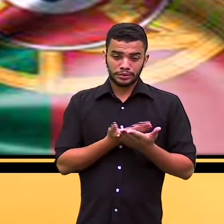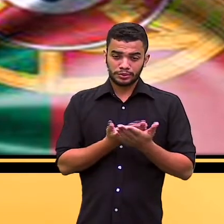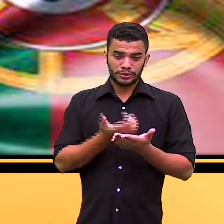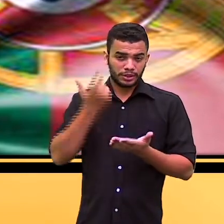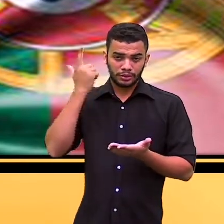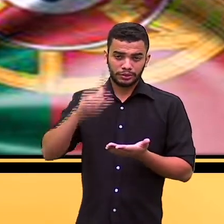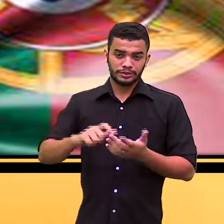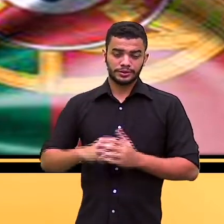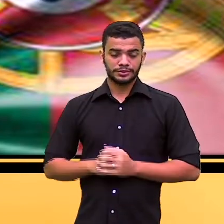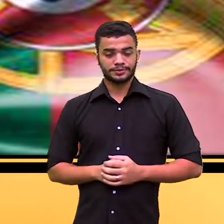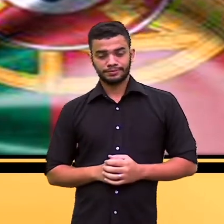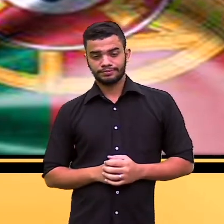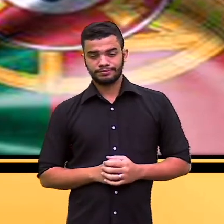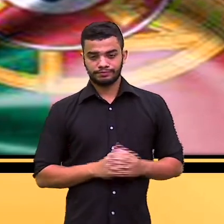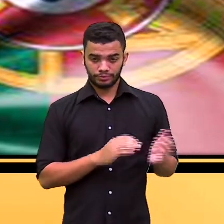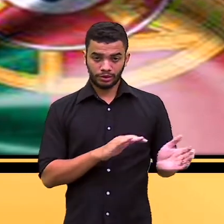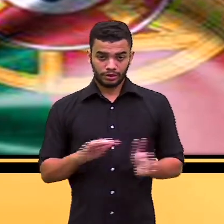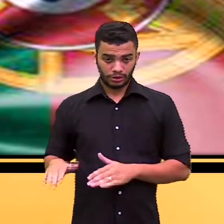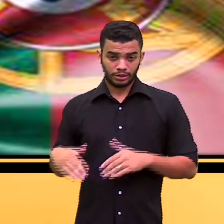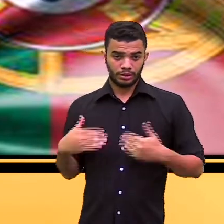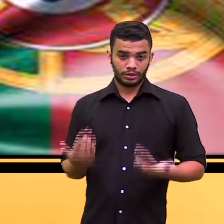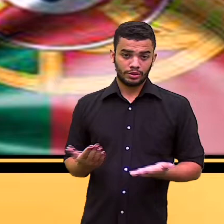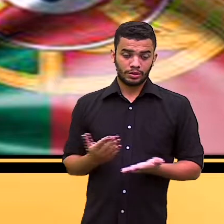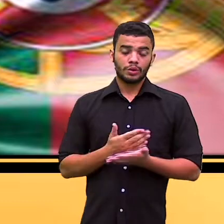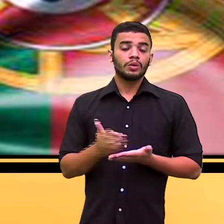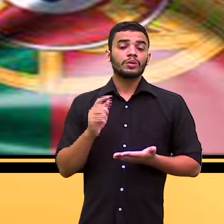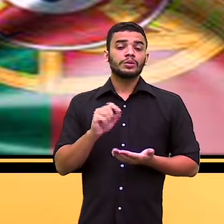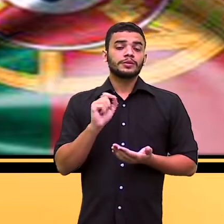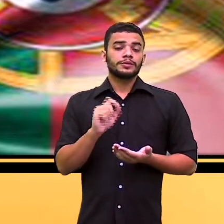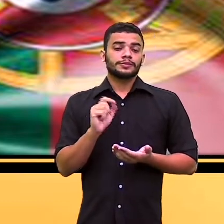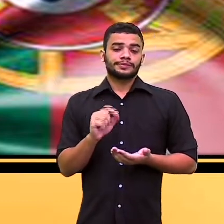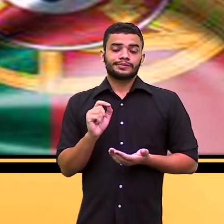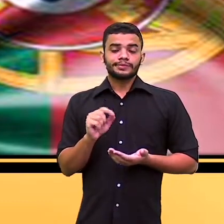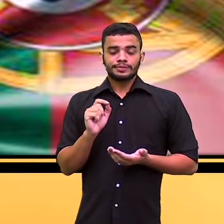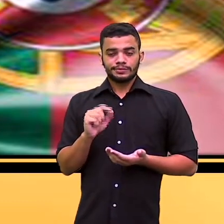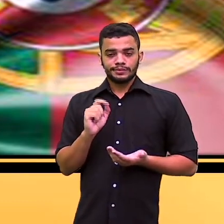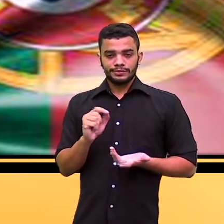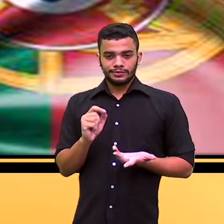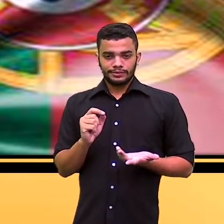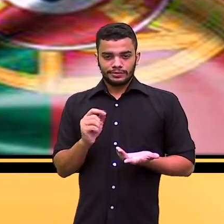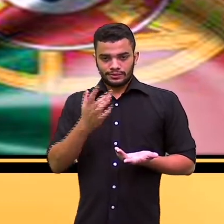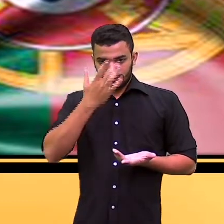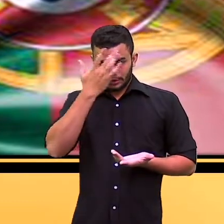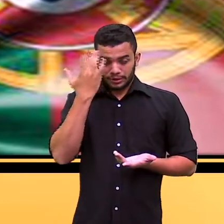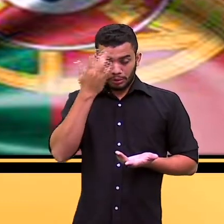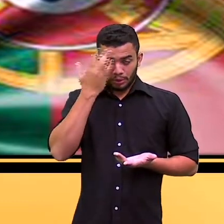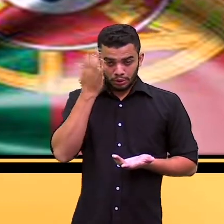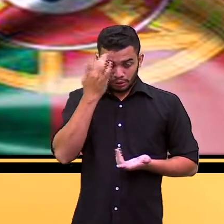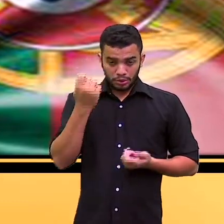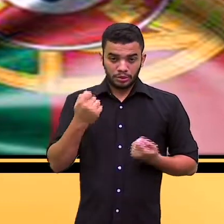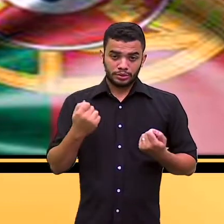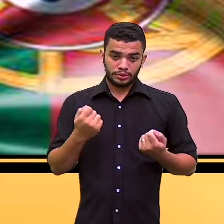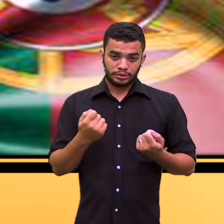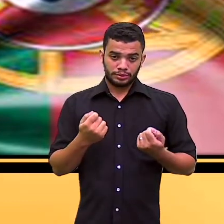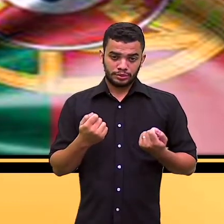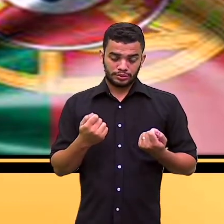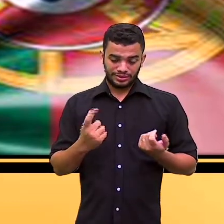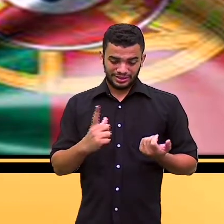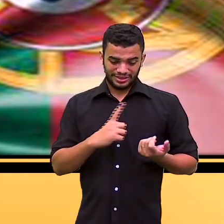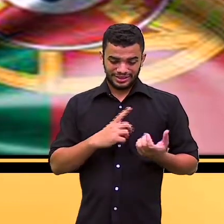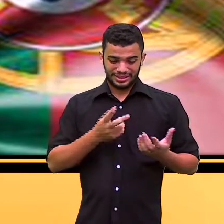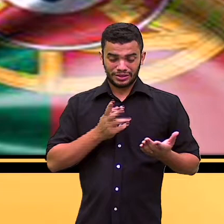que aprofundava os conflitos de interesses e opunha colonos a metropolitanos.